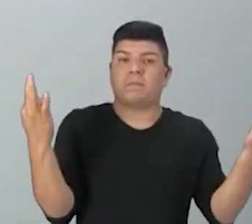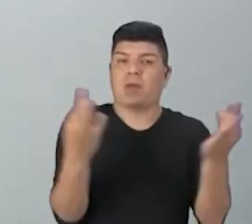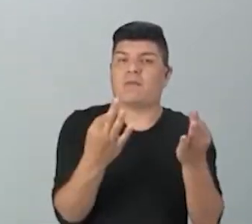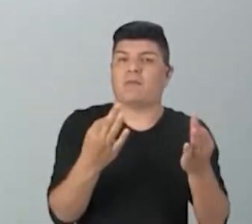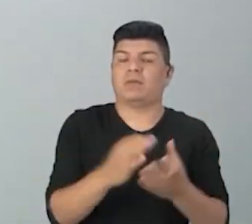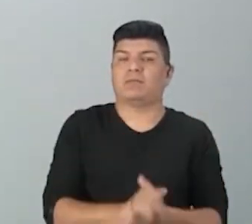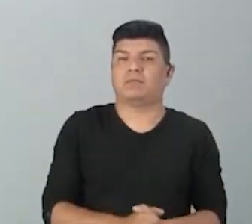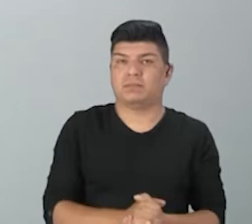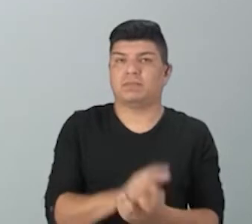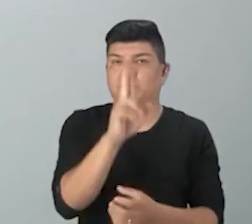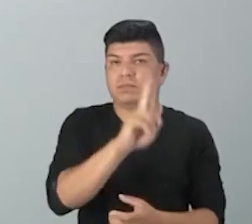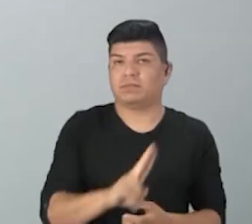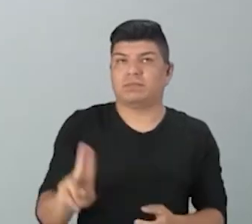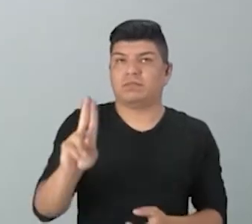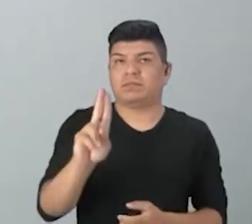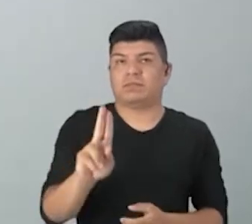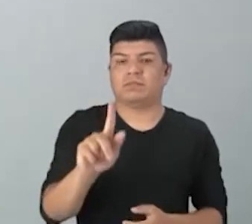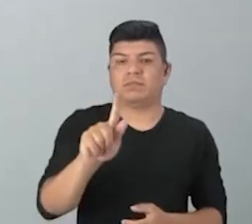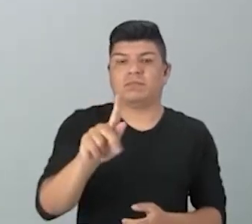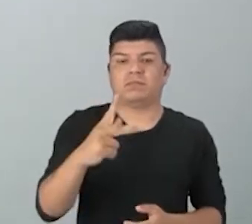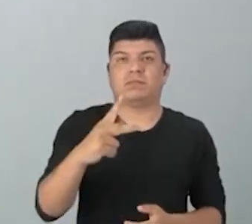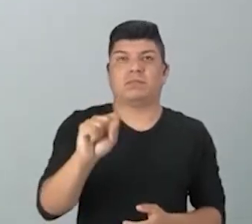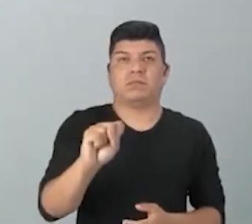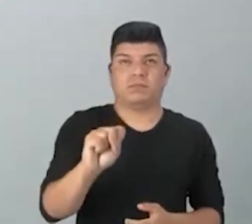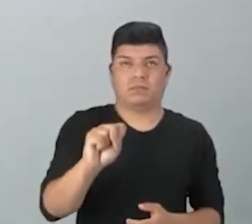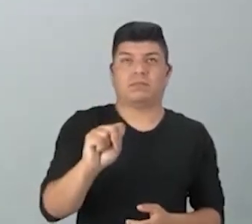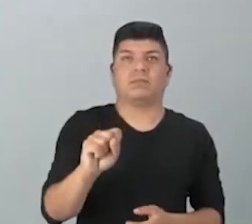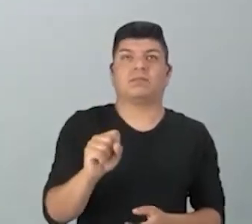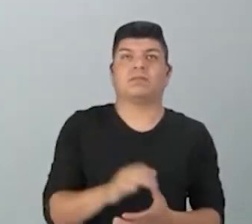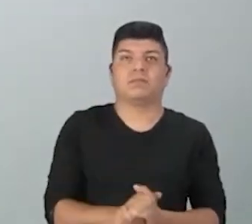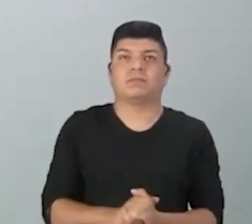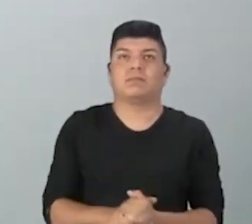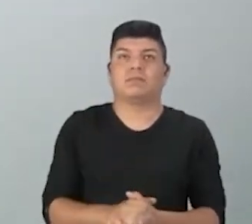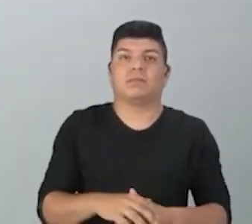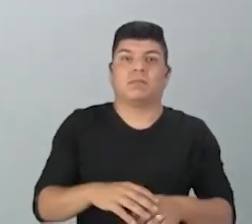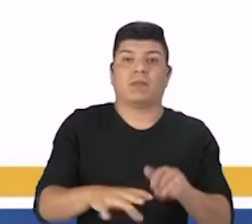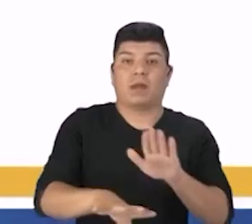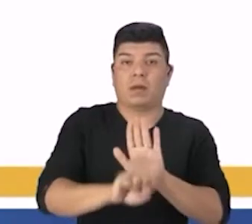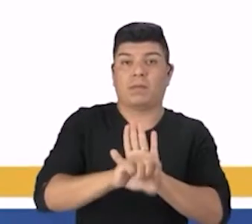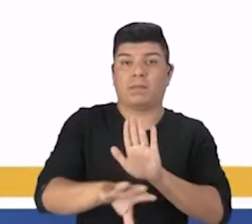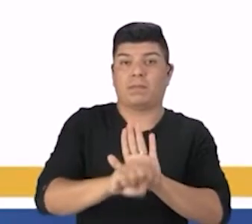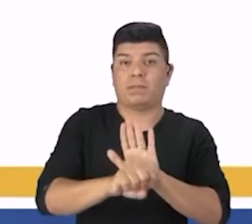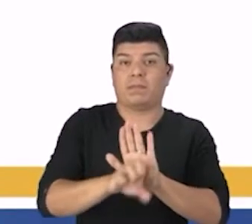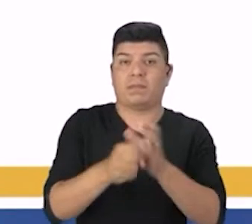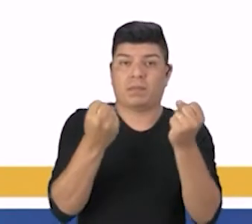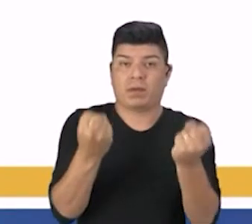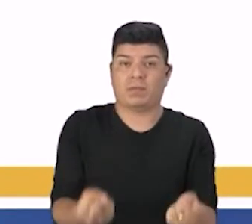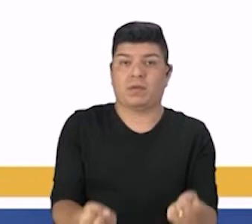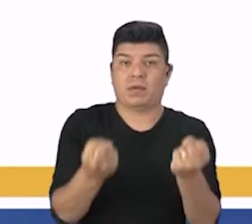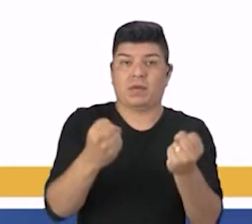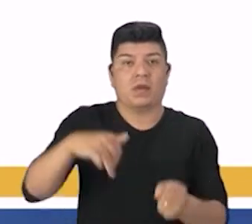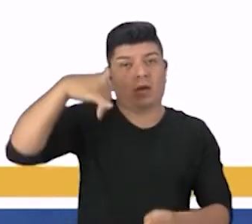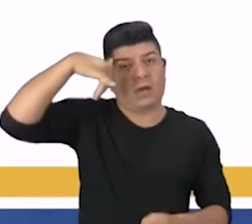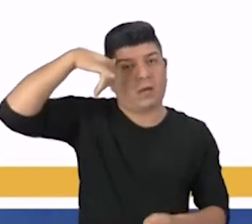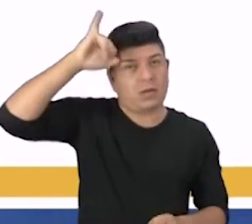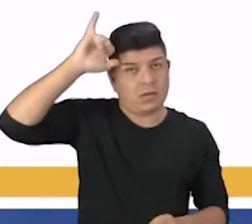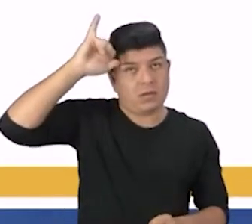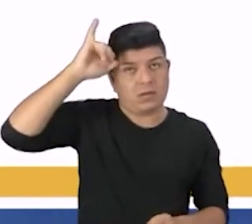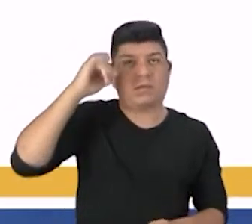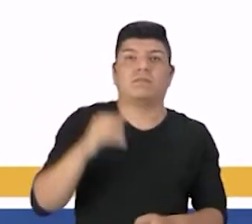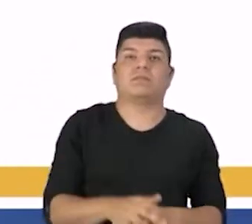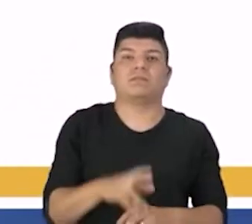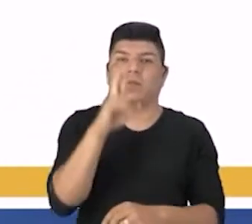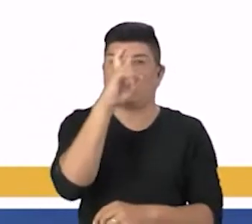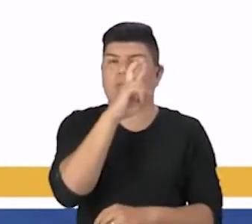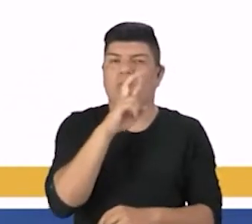perfeita para o uso de GPS uma outra coisa é aplicativo para pesagem de bovinos o chamado olho do